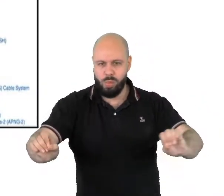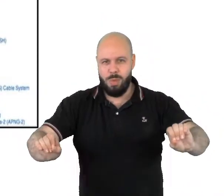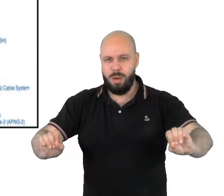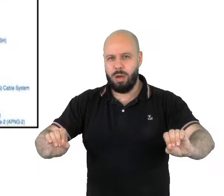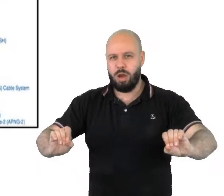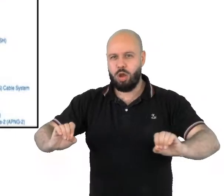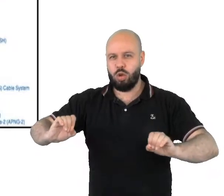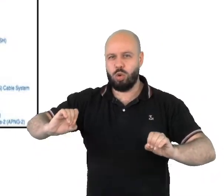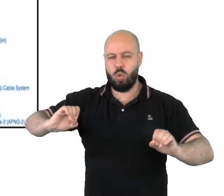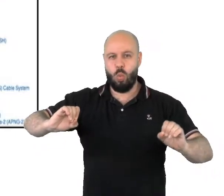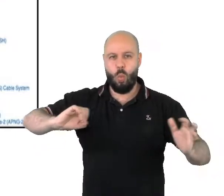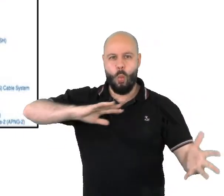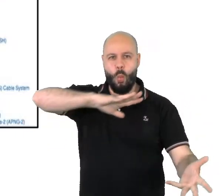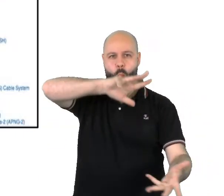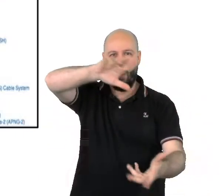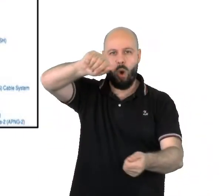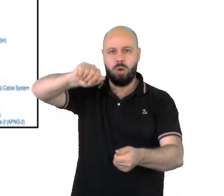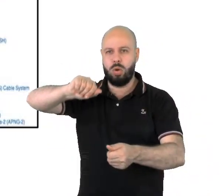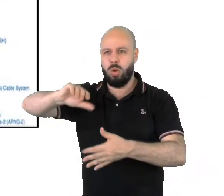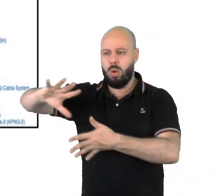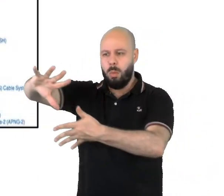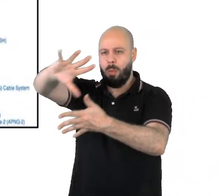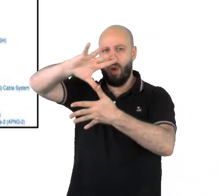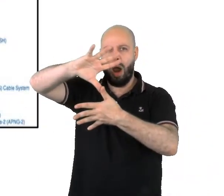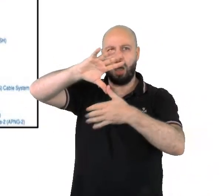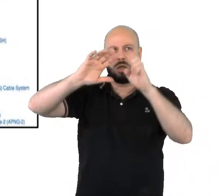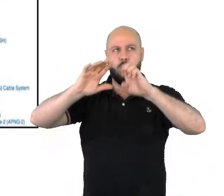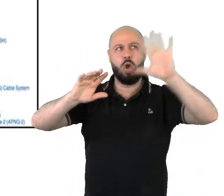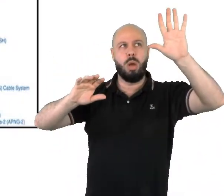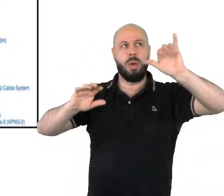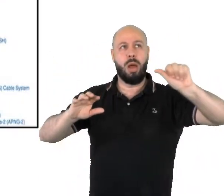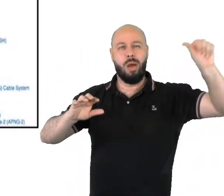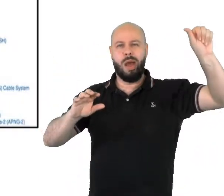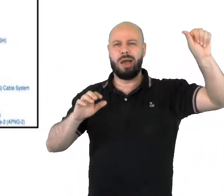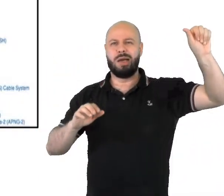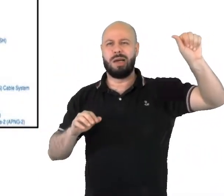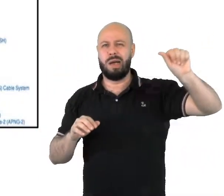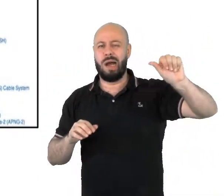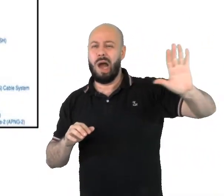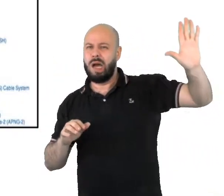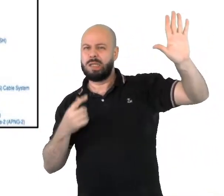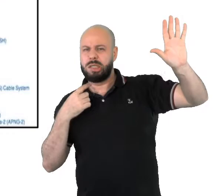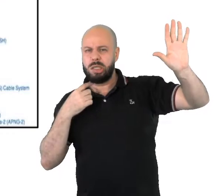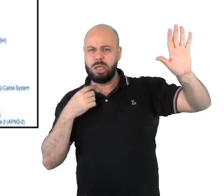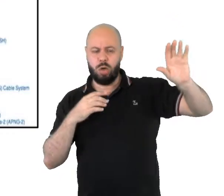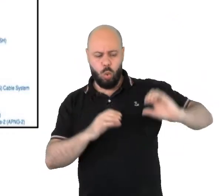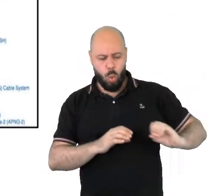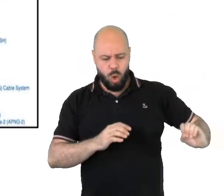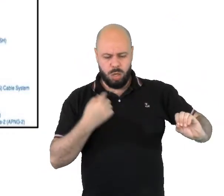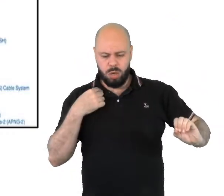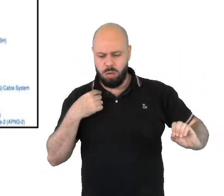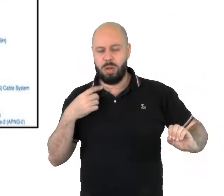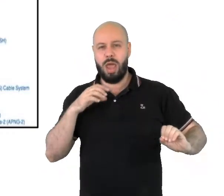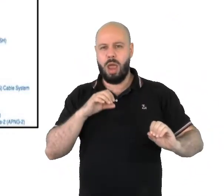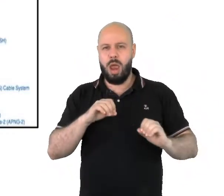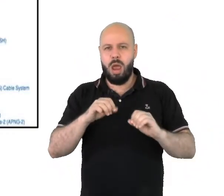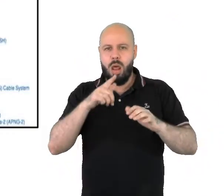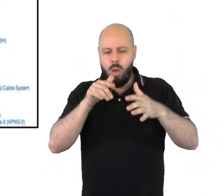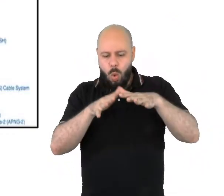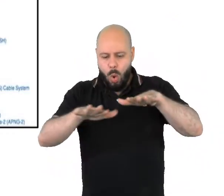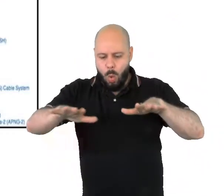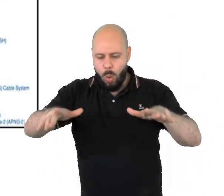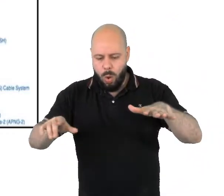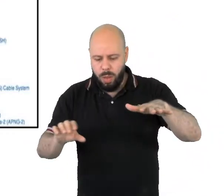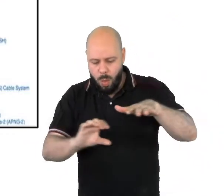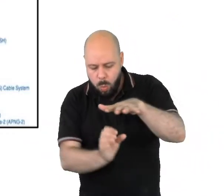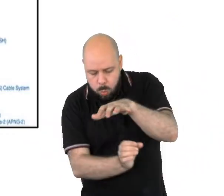acham que a internet, ela é passada de um continente a outro como? tá? Existem cabos subterrâneos, pessoal. Como a